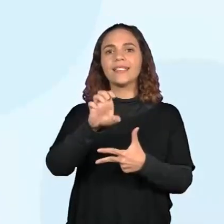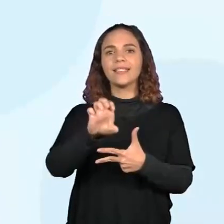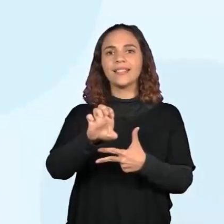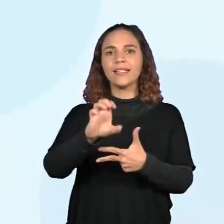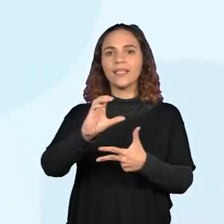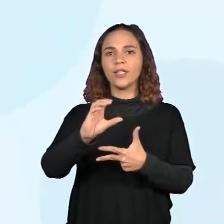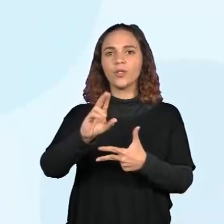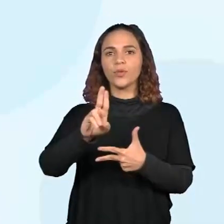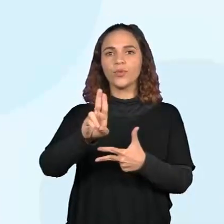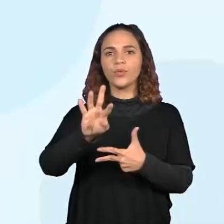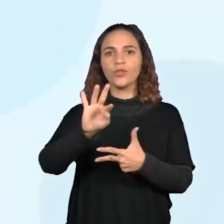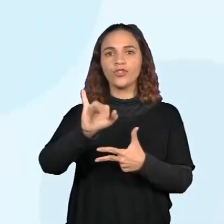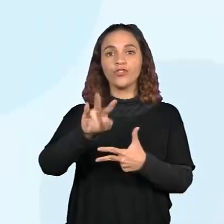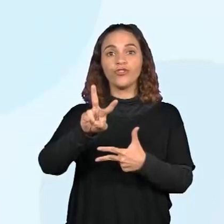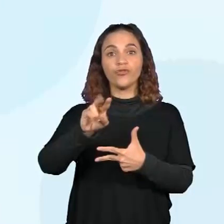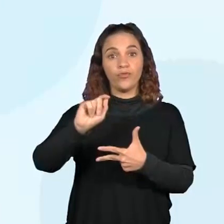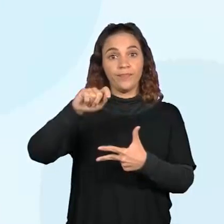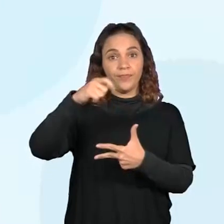executivo,